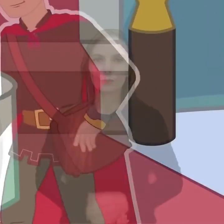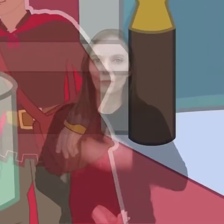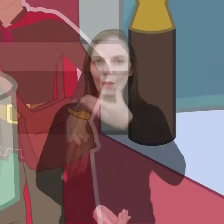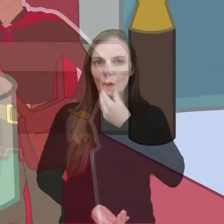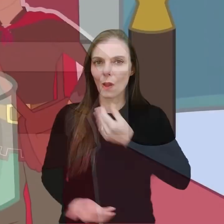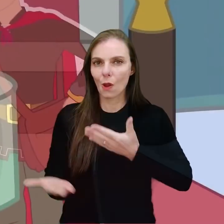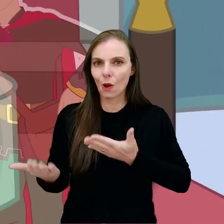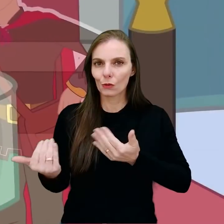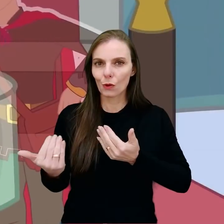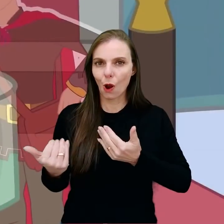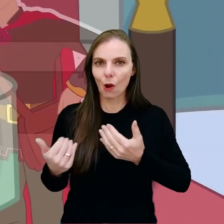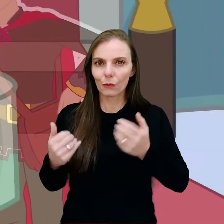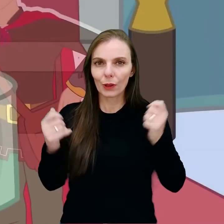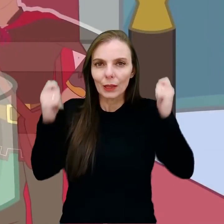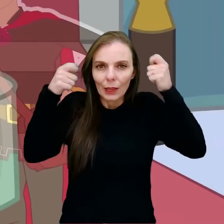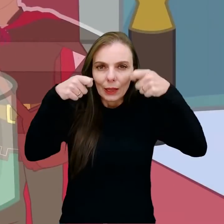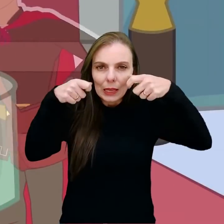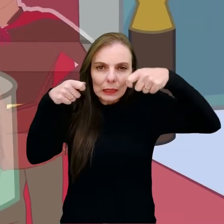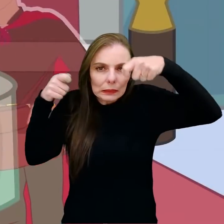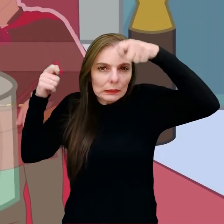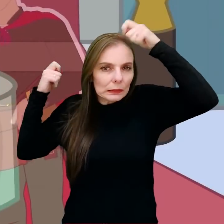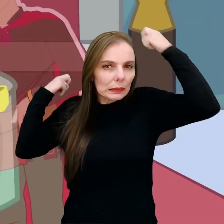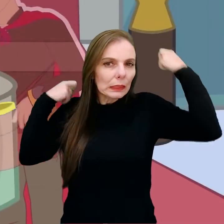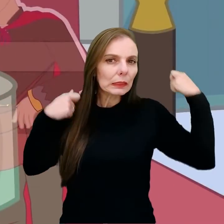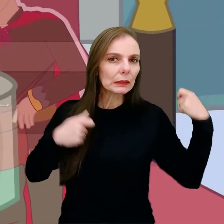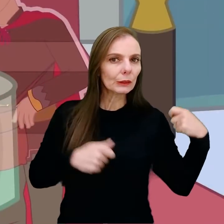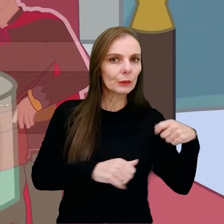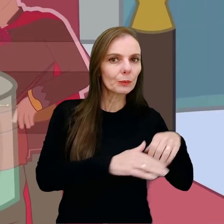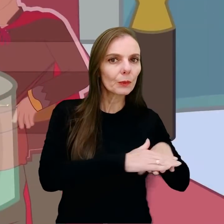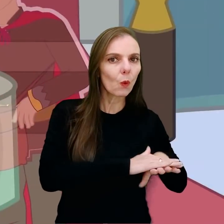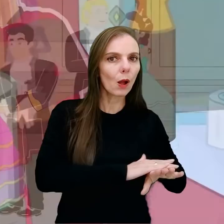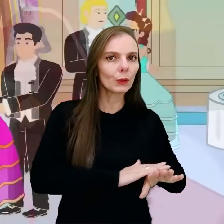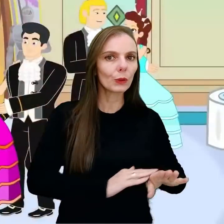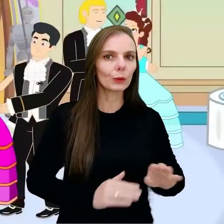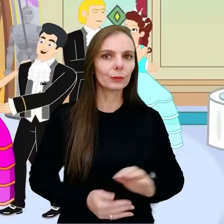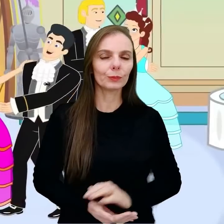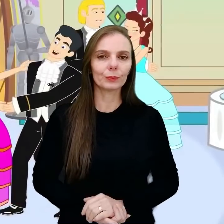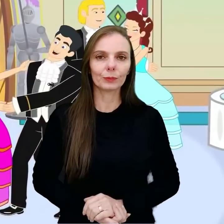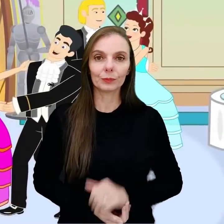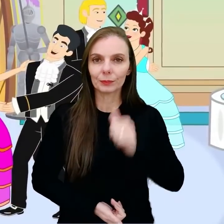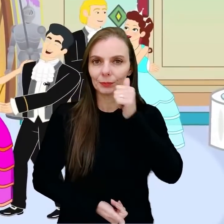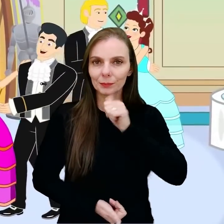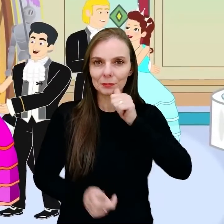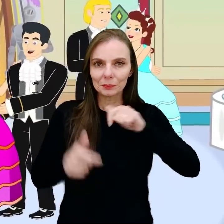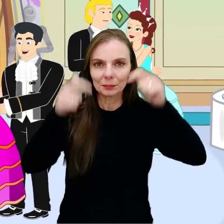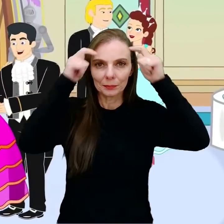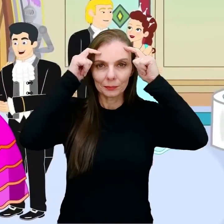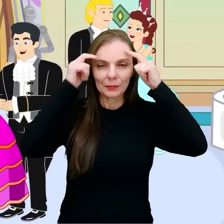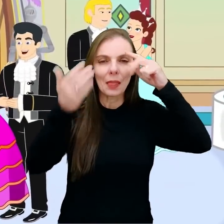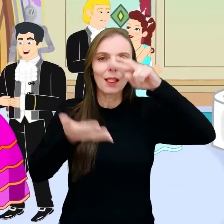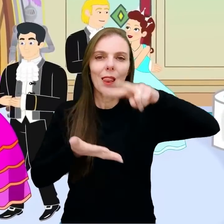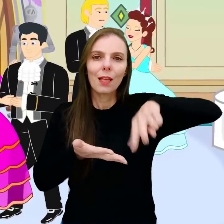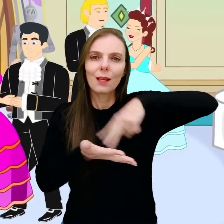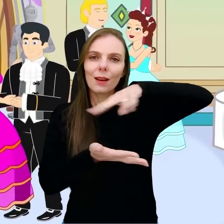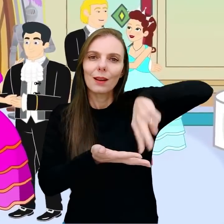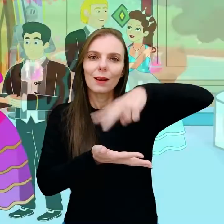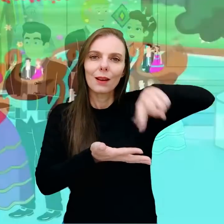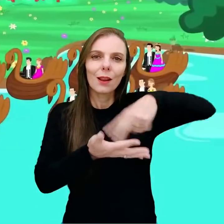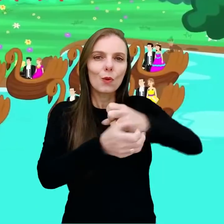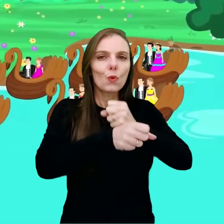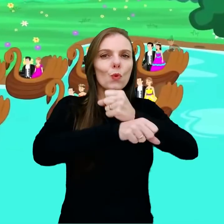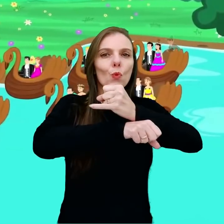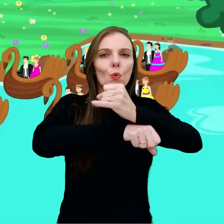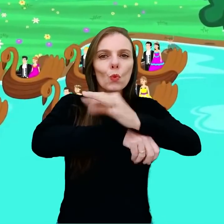O jovem, então, tirou a capa sem ninguém perceber. As princesas dançaram até o amanhecer.